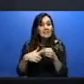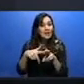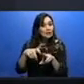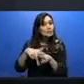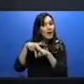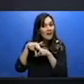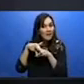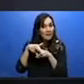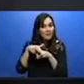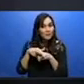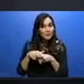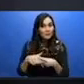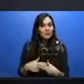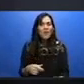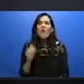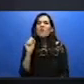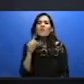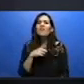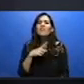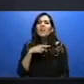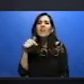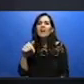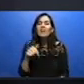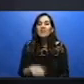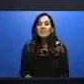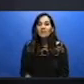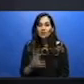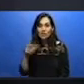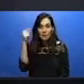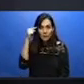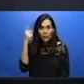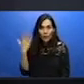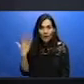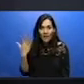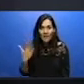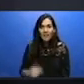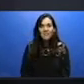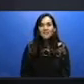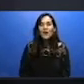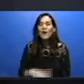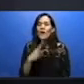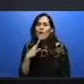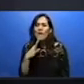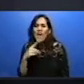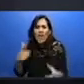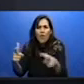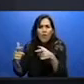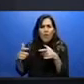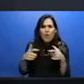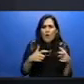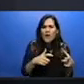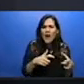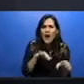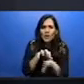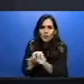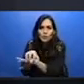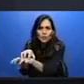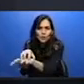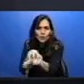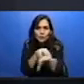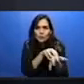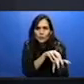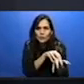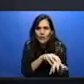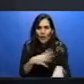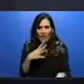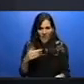nossa cidade. O que tem aqui, gente? Vocês já pensaram? Você conhece alguns pontos turísticos, atrativos, eventos